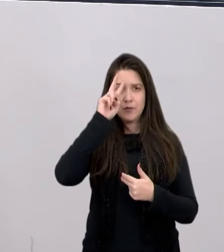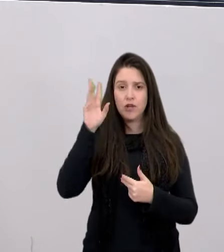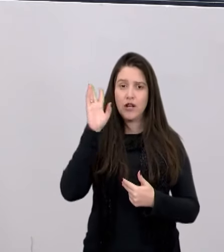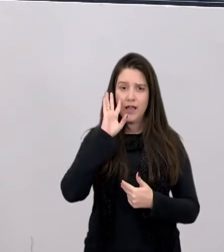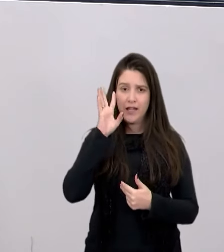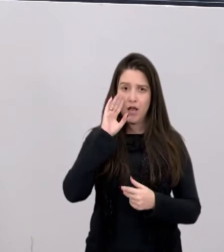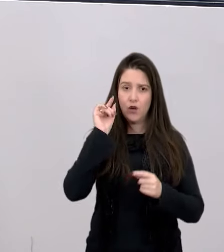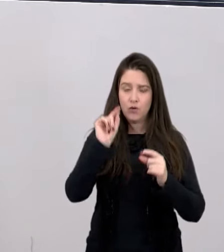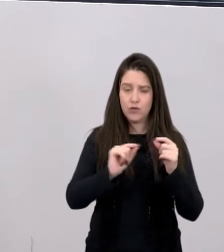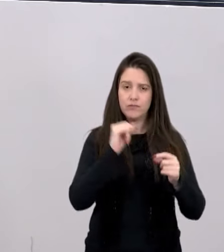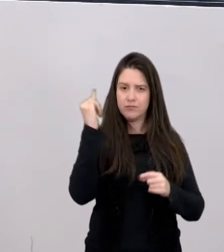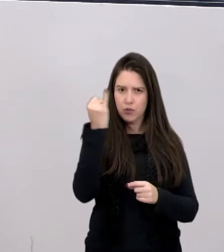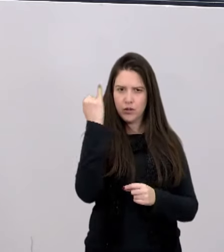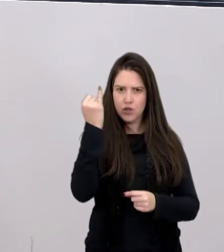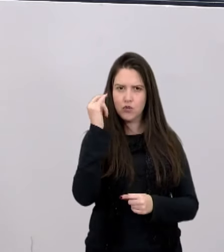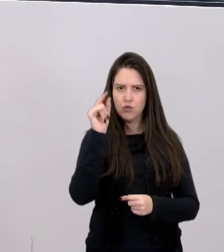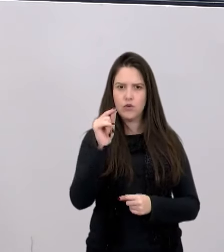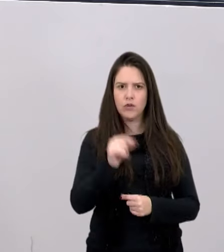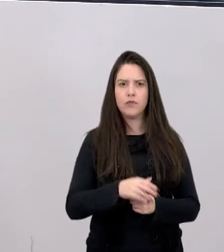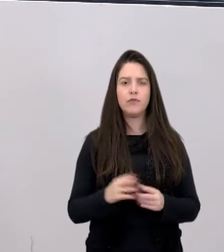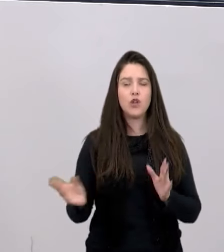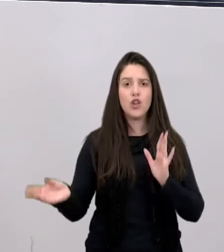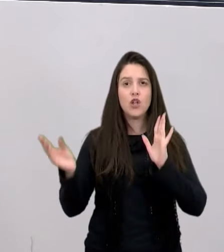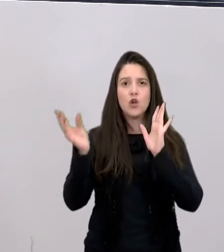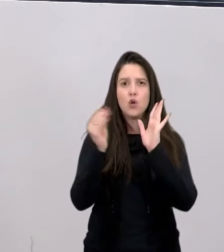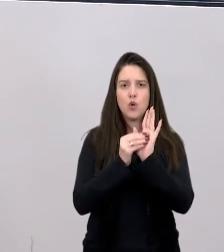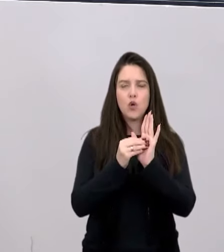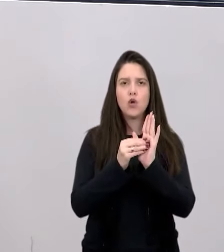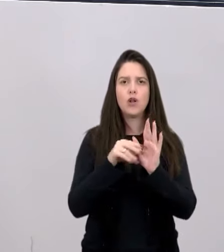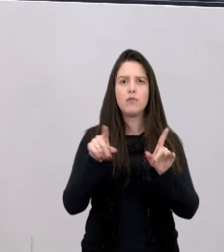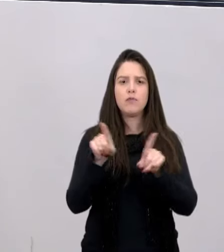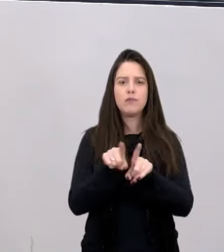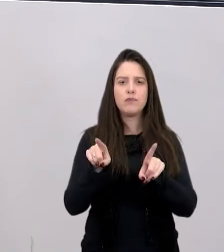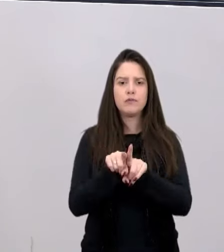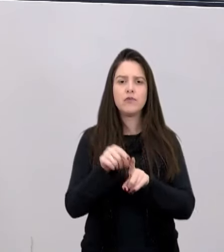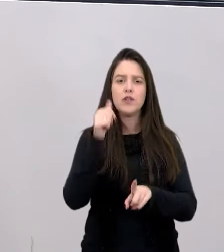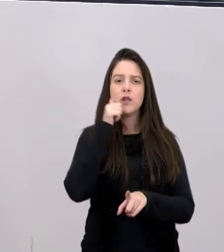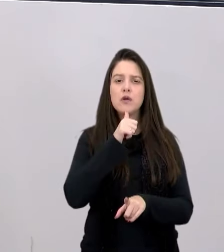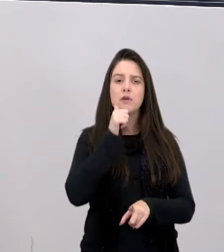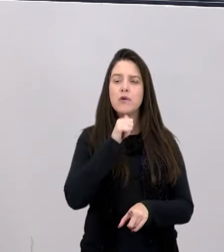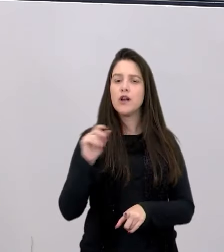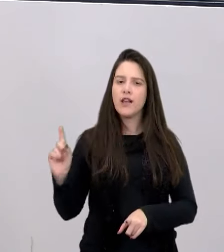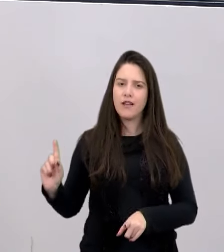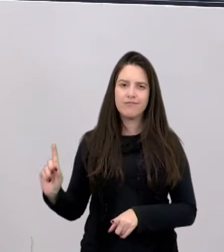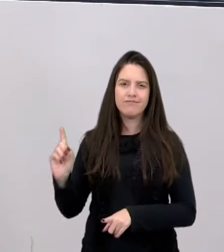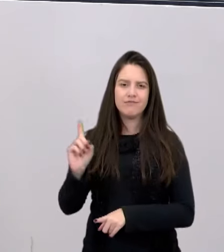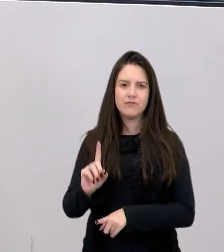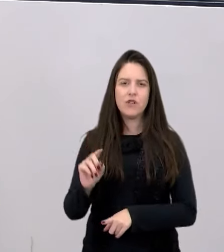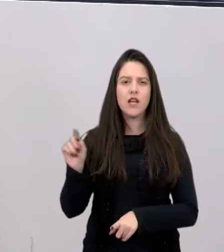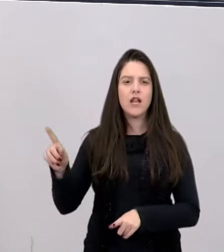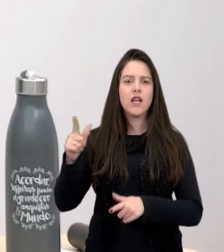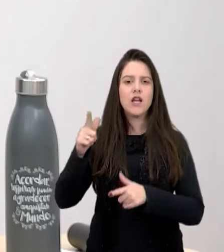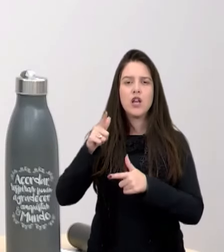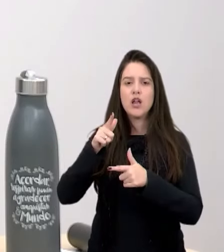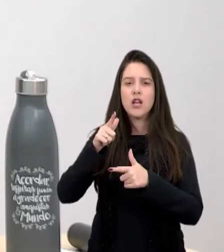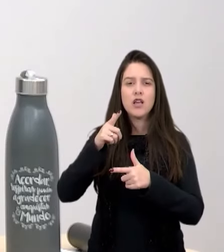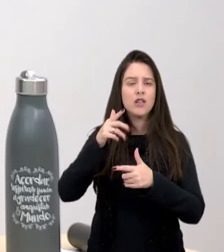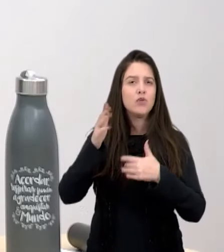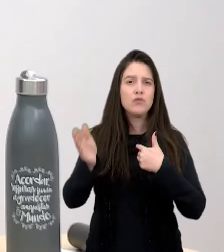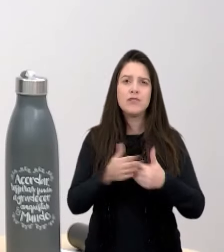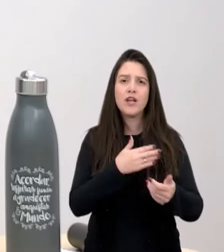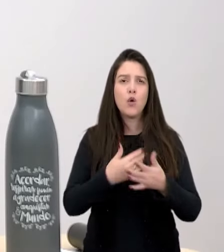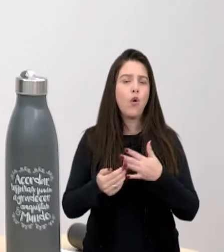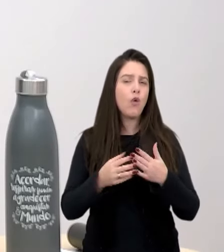importante também pra gente colocar aqui, que essa mulher também, a nossa paciente aí, ela não tem qualquer tipo de